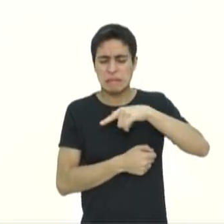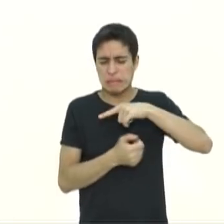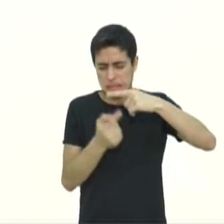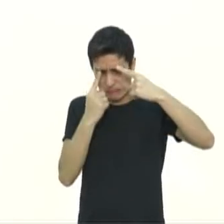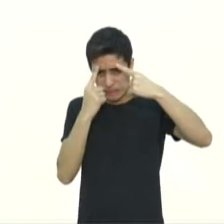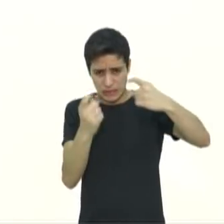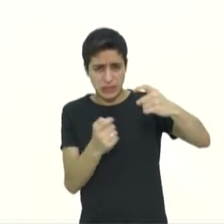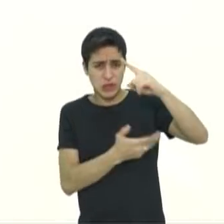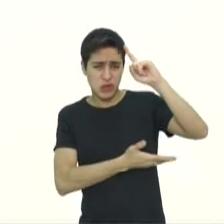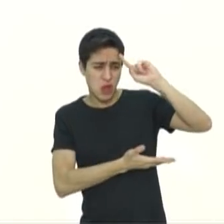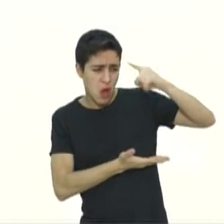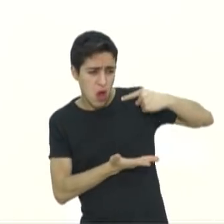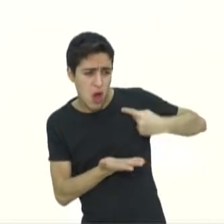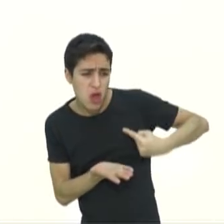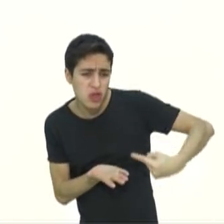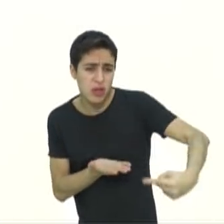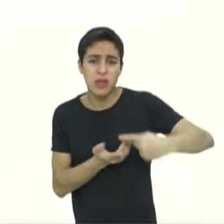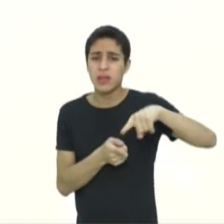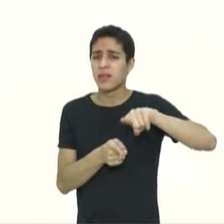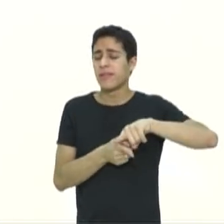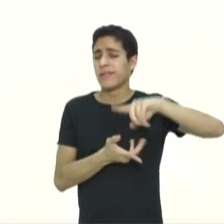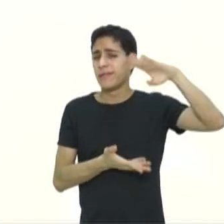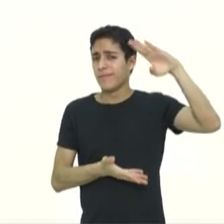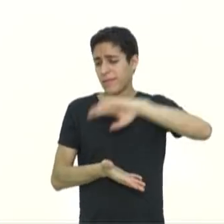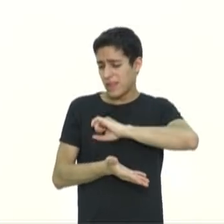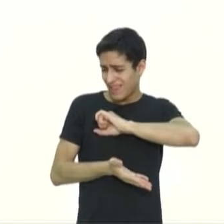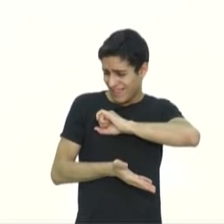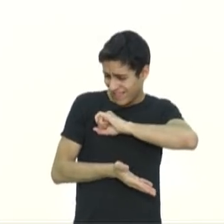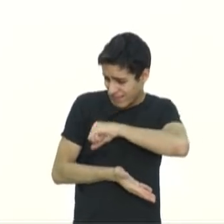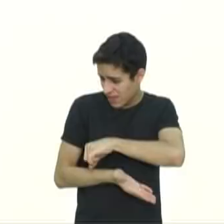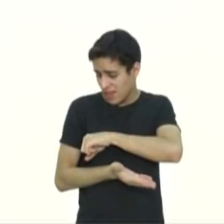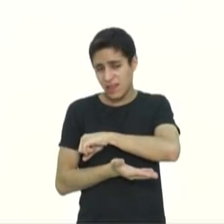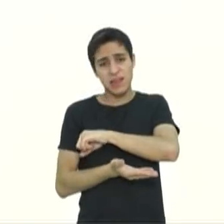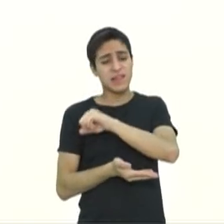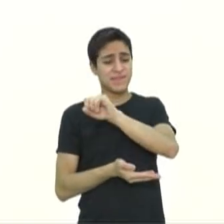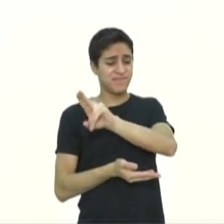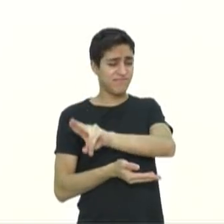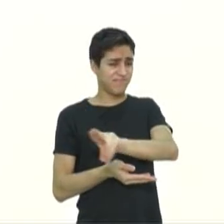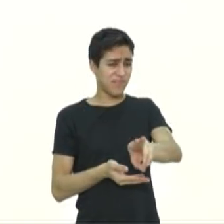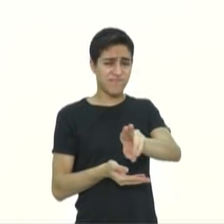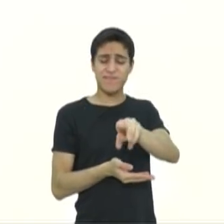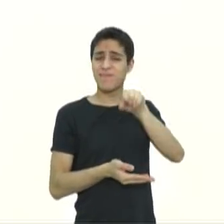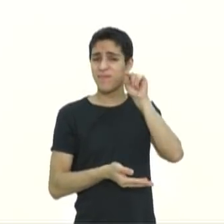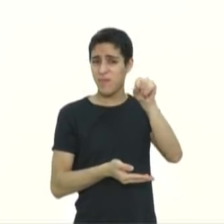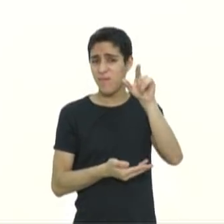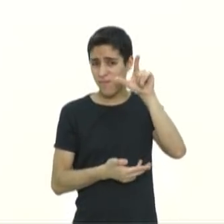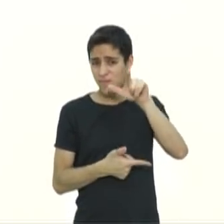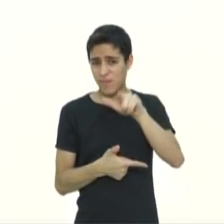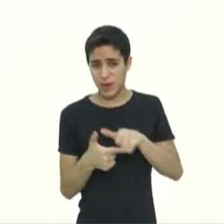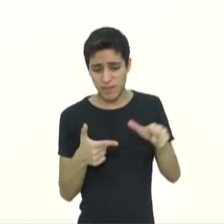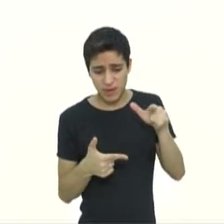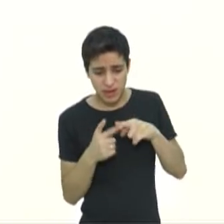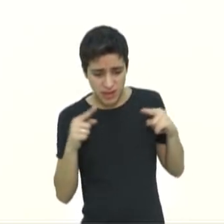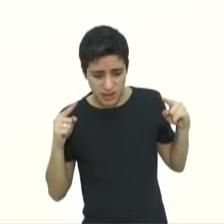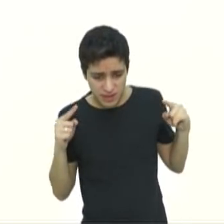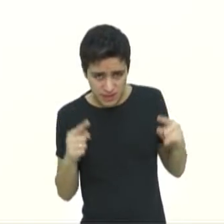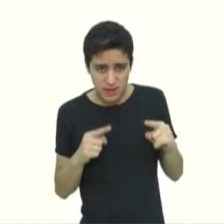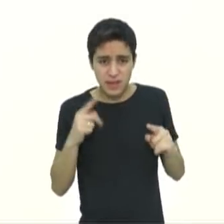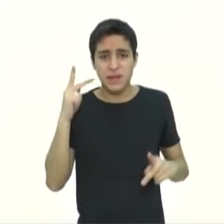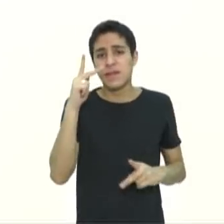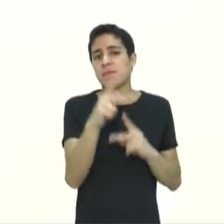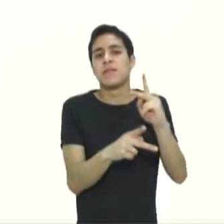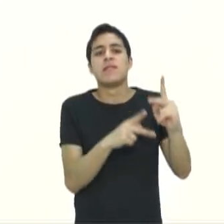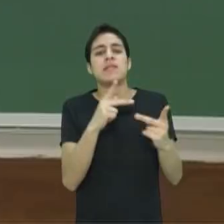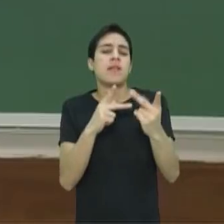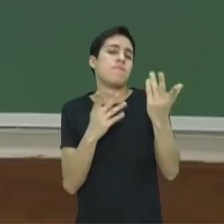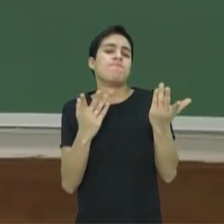violências diárias e até perversidade, grandes doses de problemas ali para essa população que foi